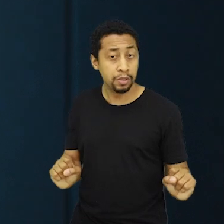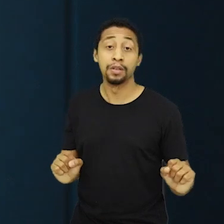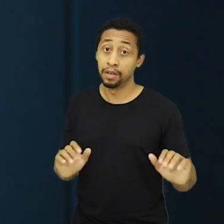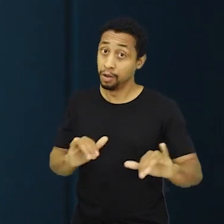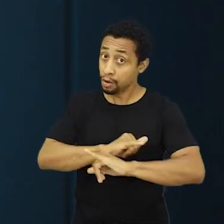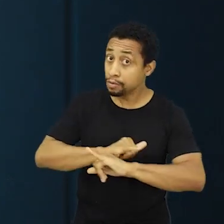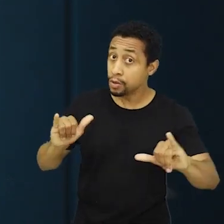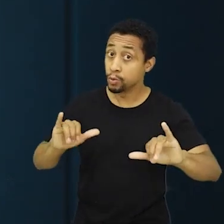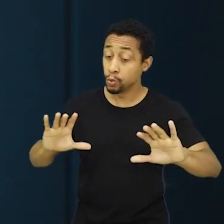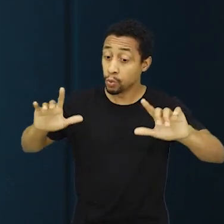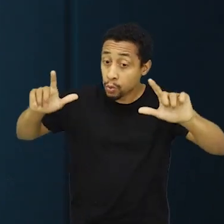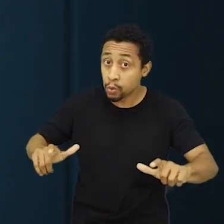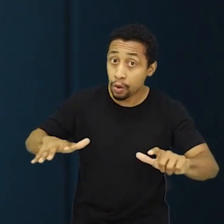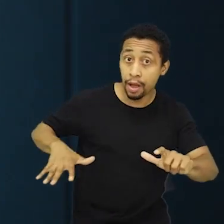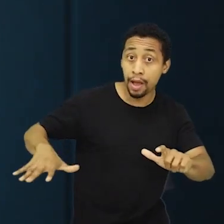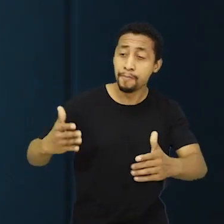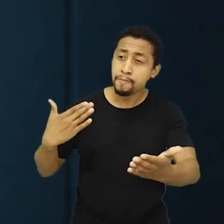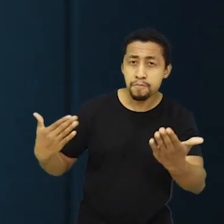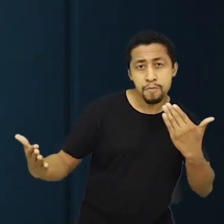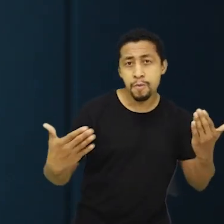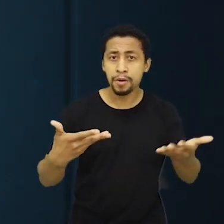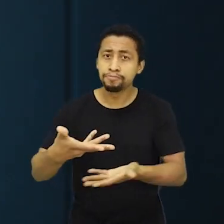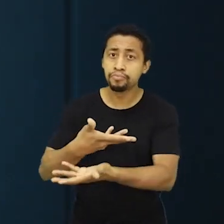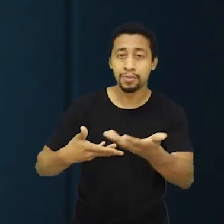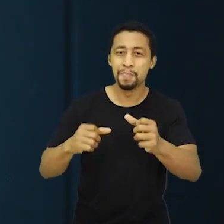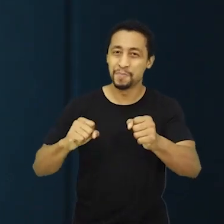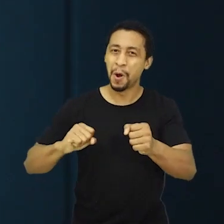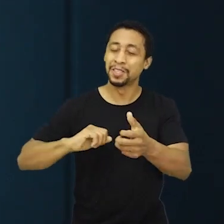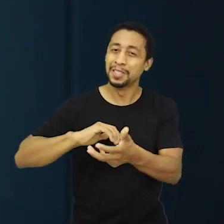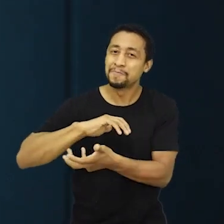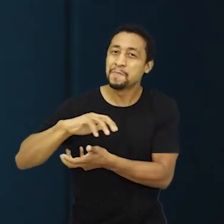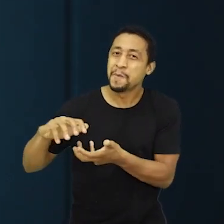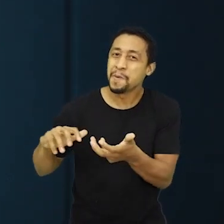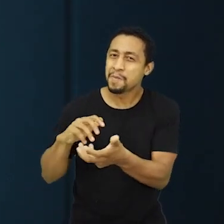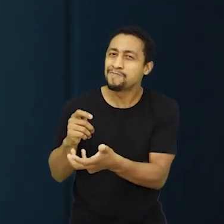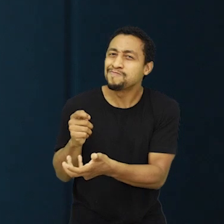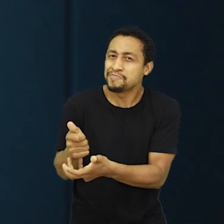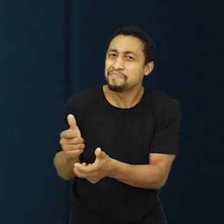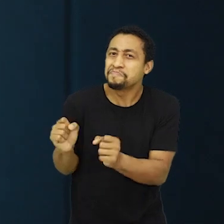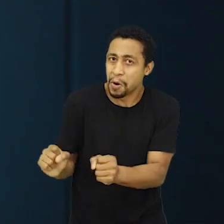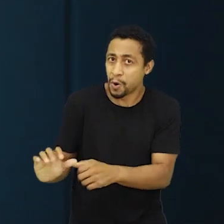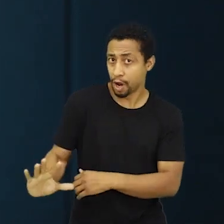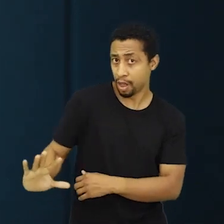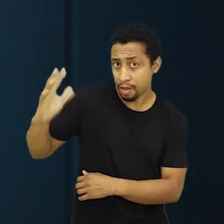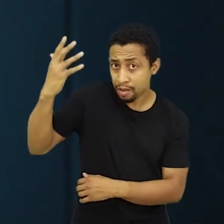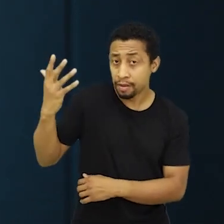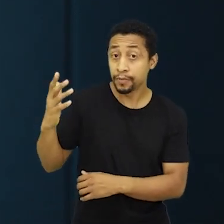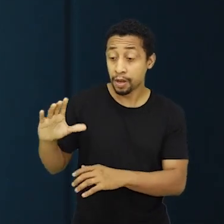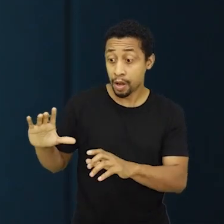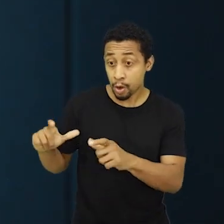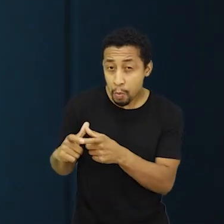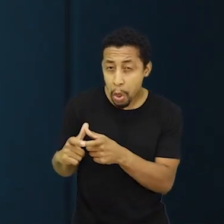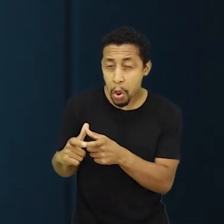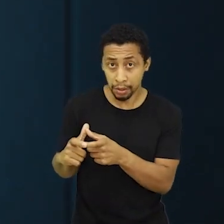da conversa, é um espaço de se produzir micro-revoluções. E essas micro-revoluções na vida de